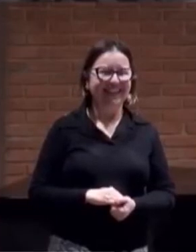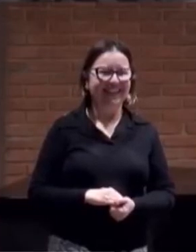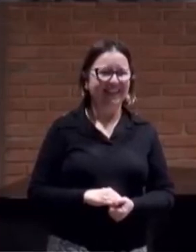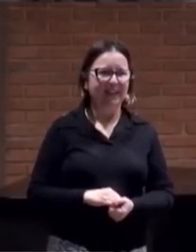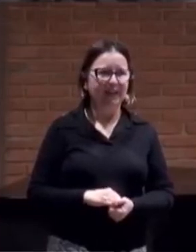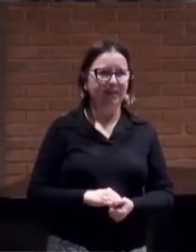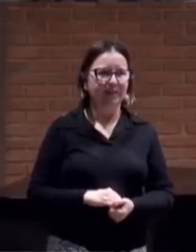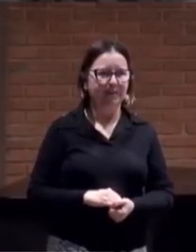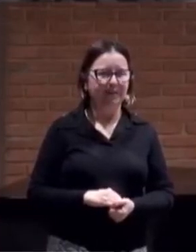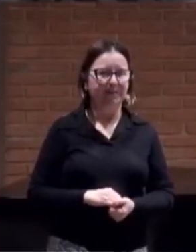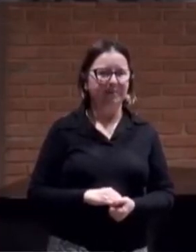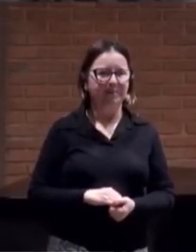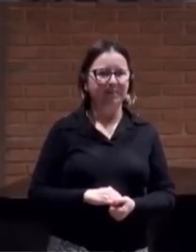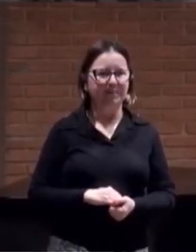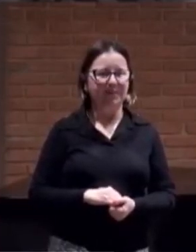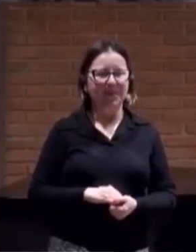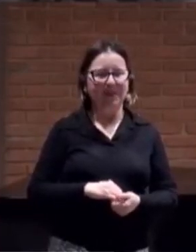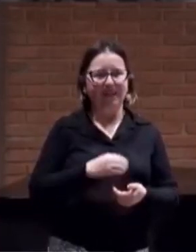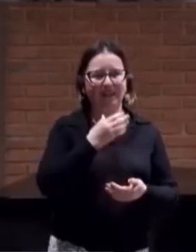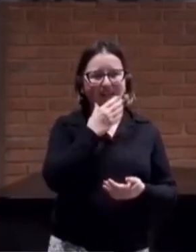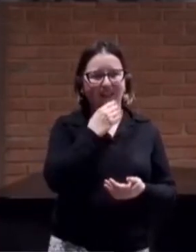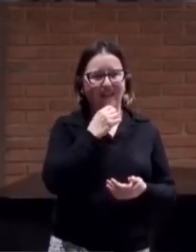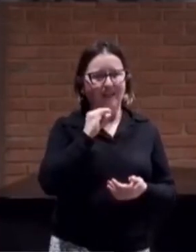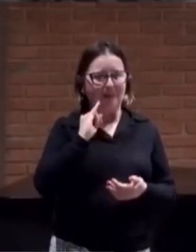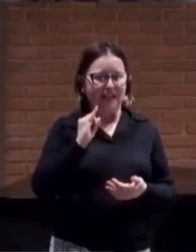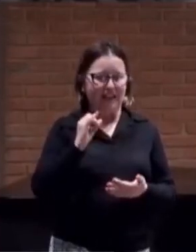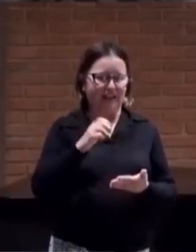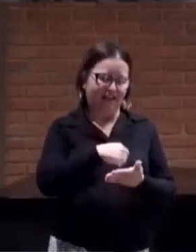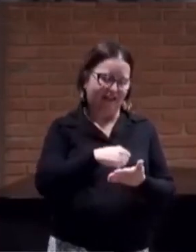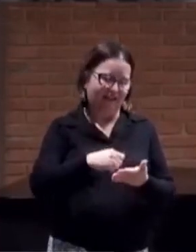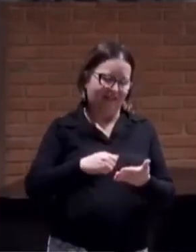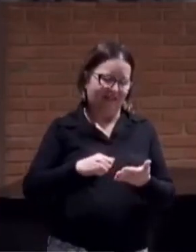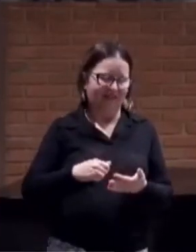Dante de Alighieri, na Divina Comédia,